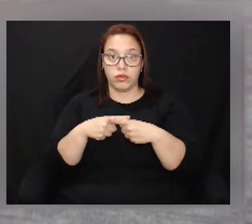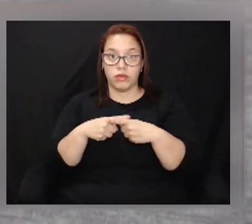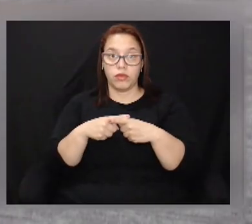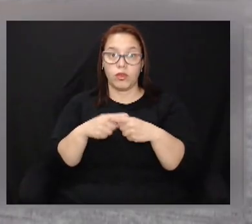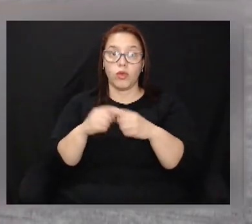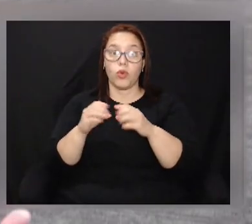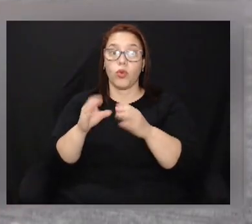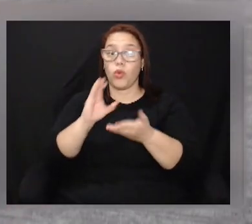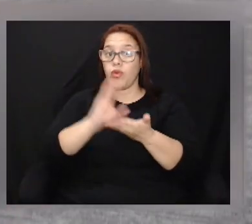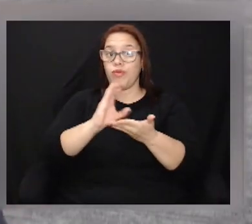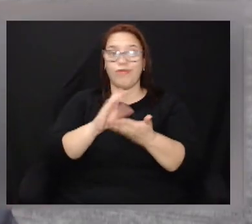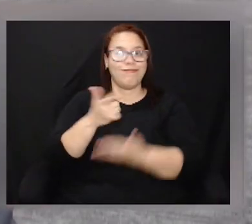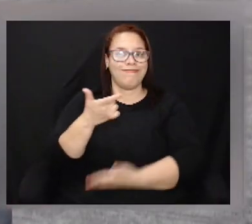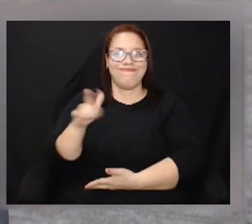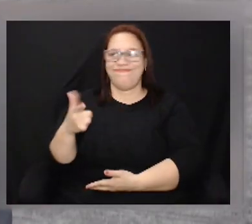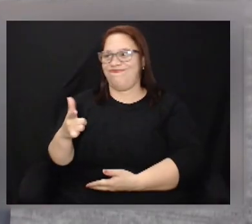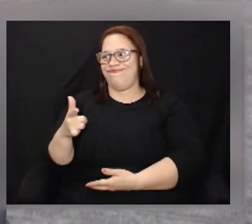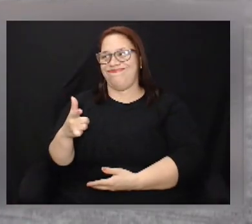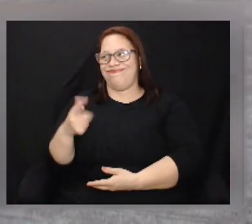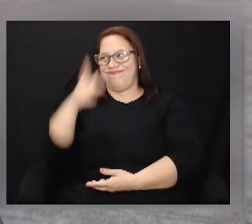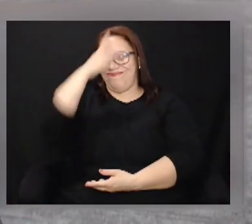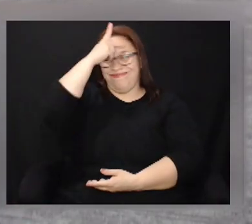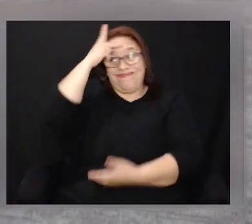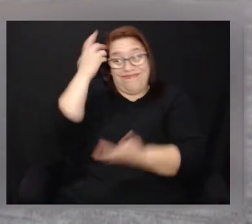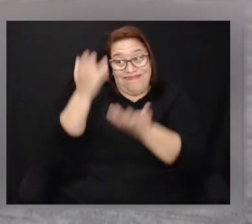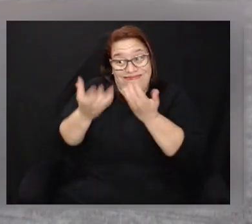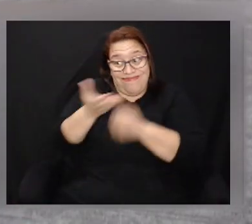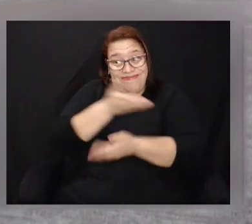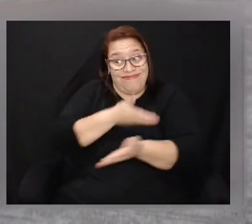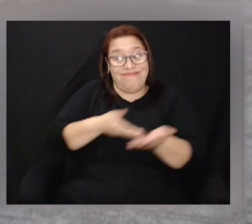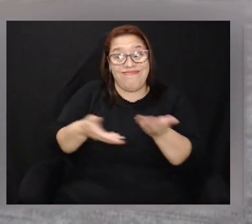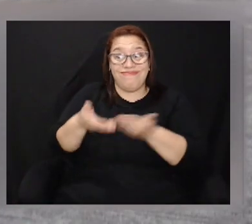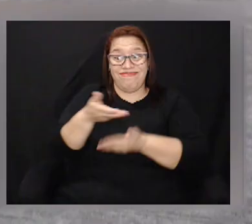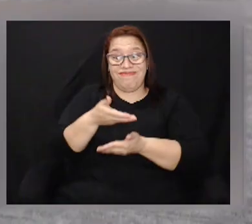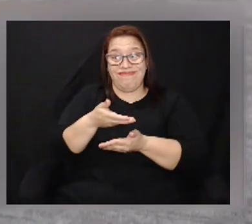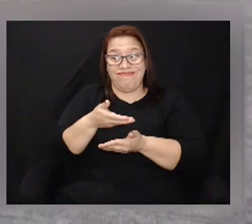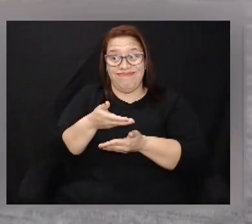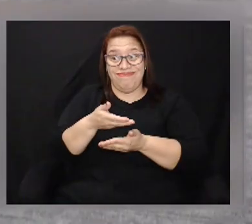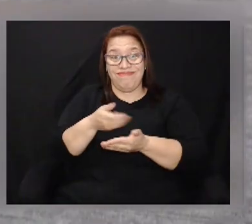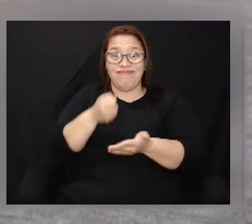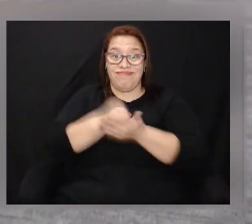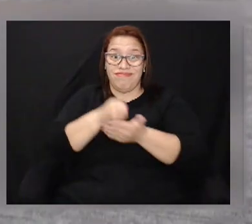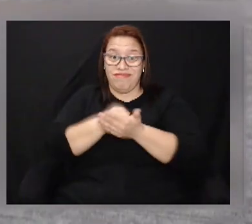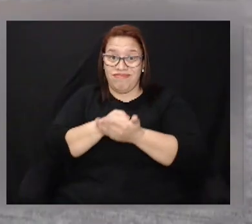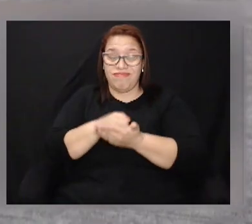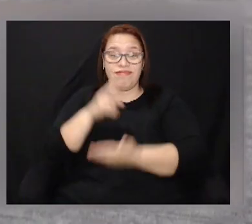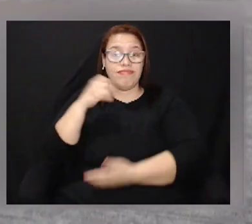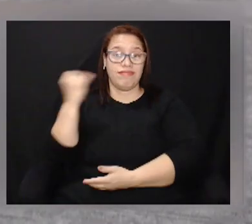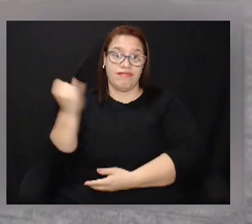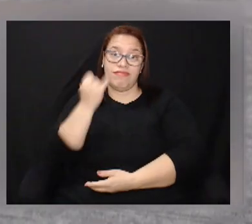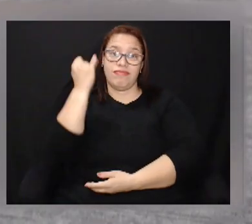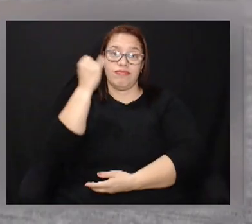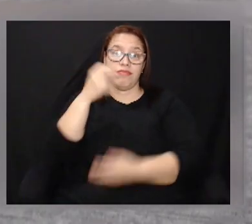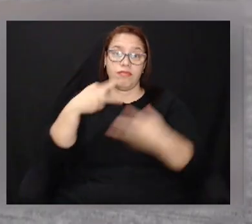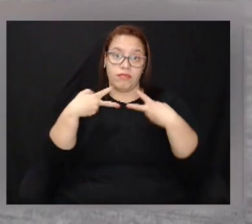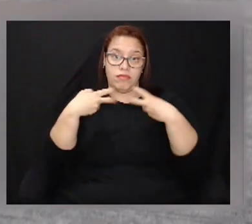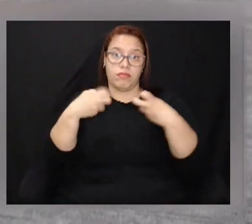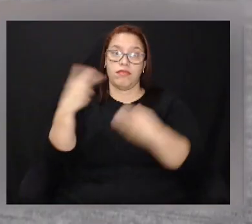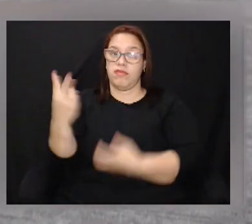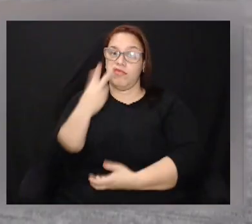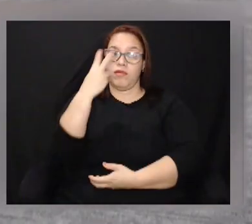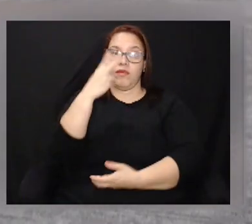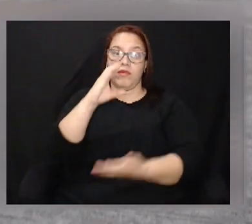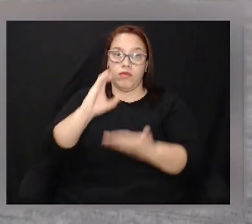você não tem muita gente querendo participar, ativamente. Então é importante você reconhecer, valorizar aqueles conselheiros